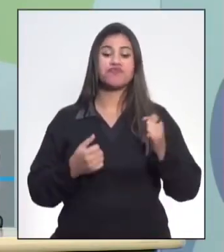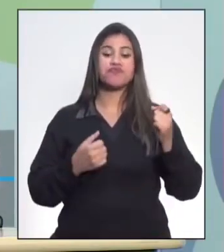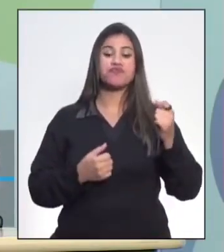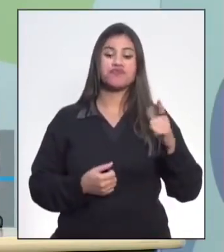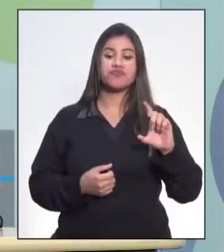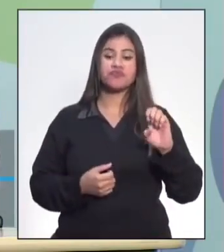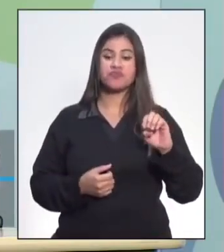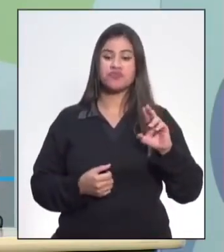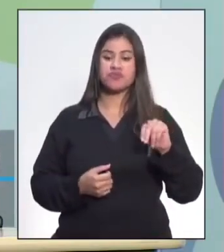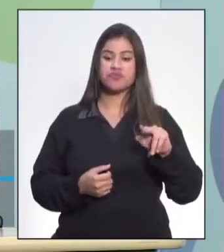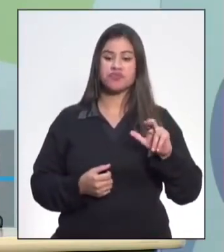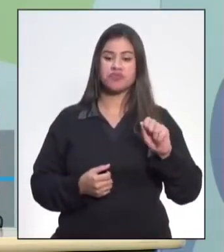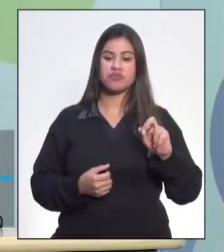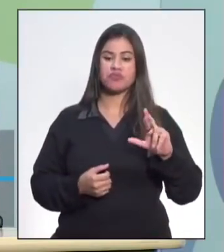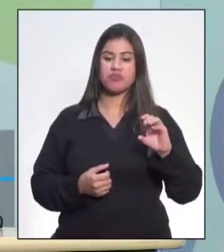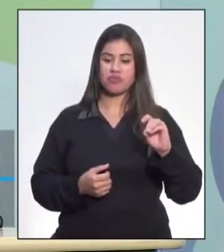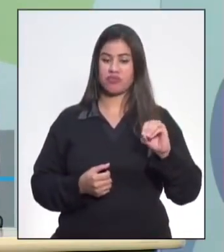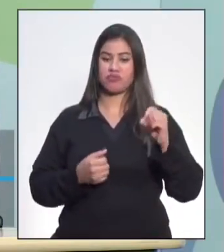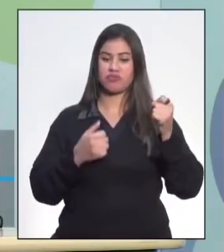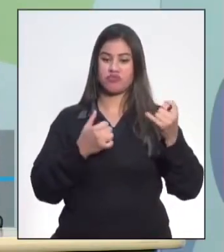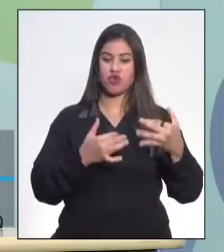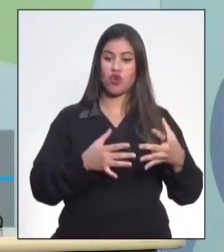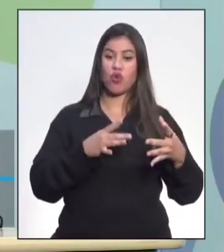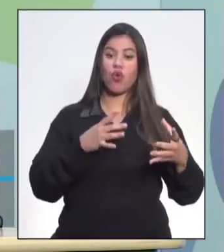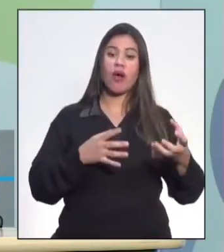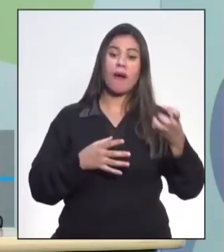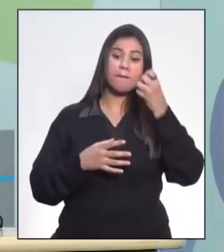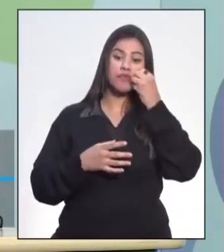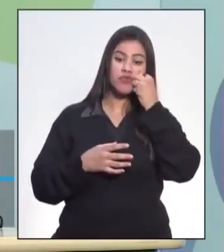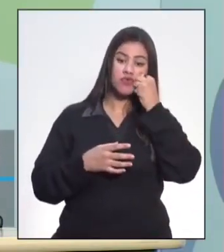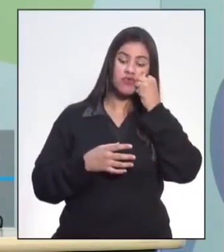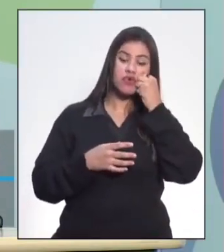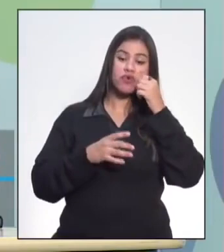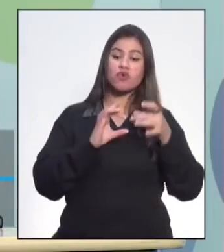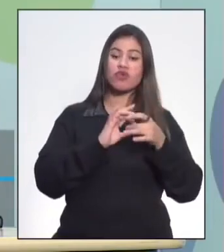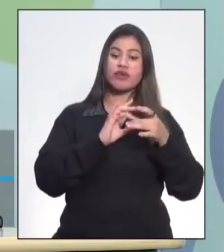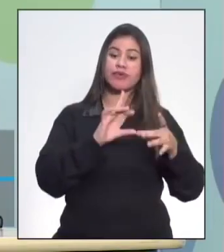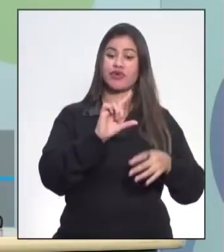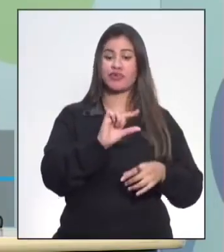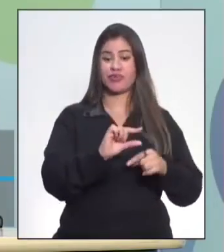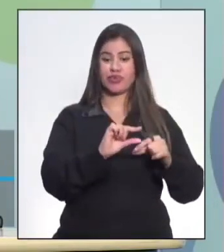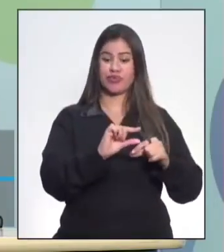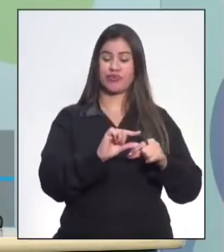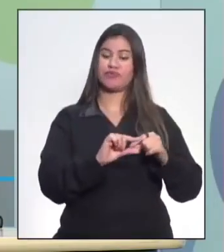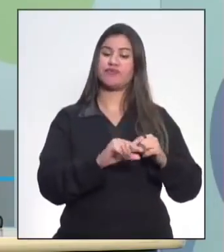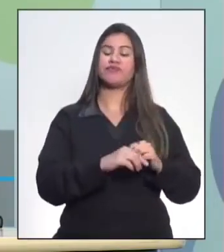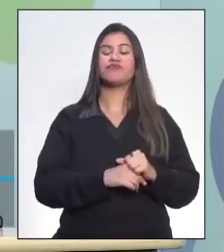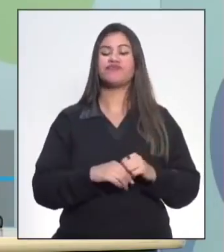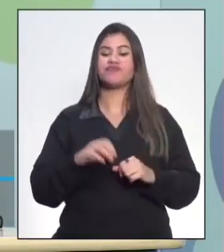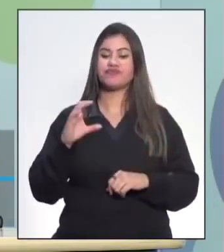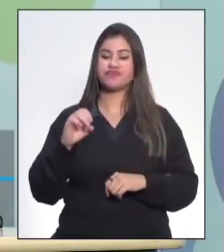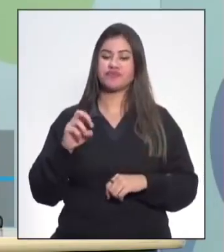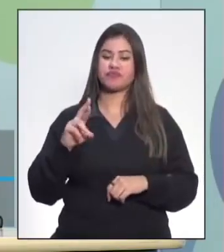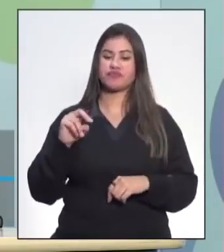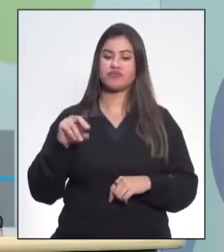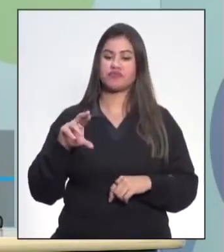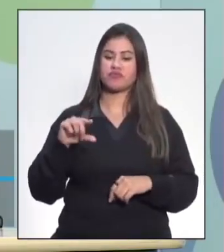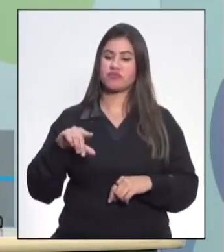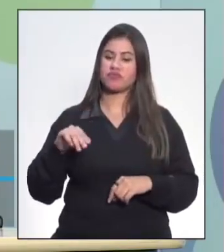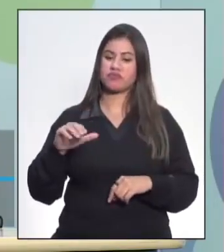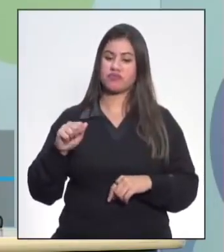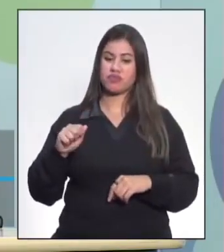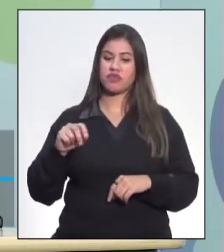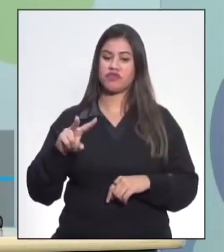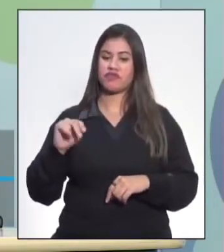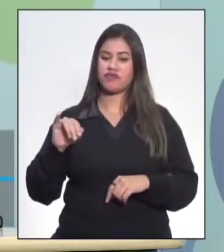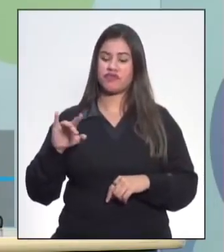que pois absorveu mais do que liberou. Enquanto que a Carolina e a Vivian respondeu que